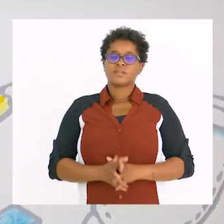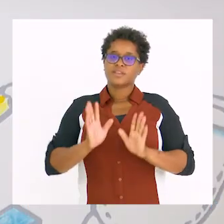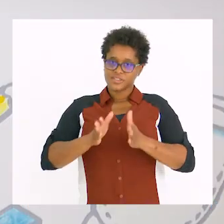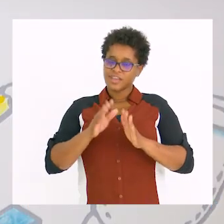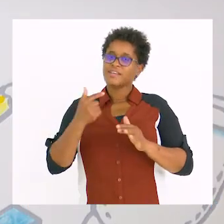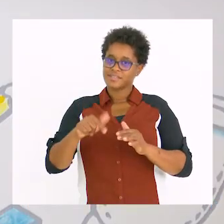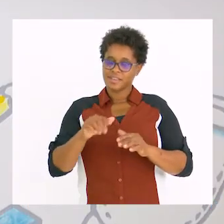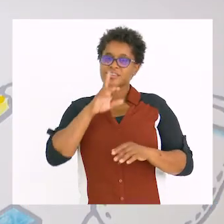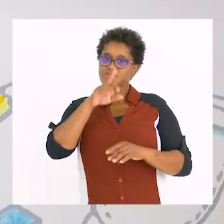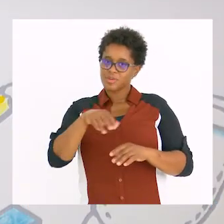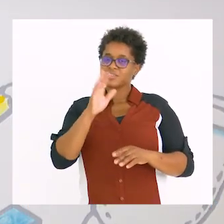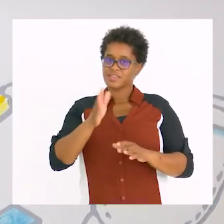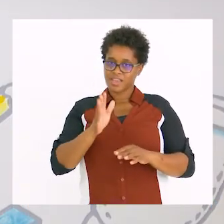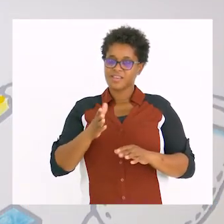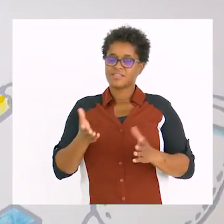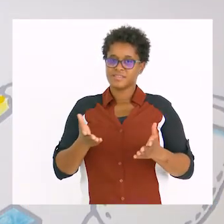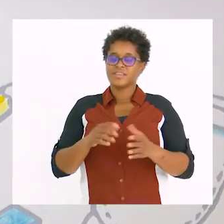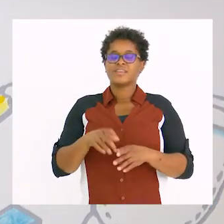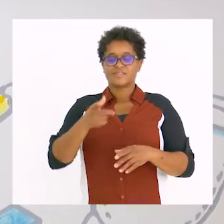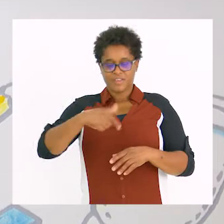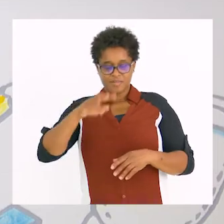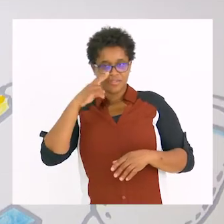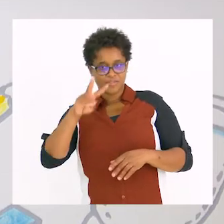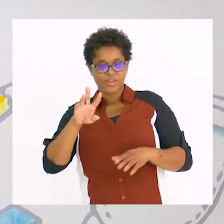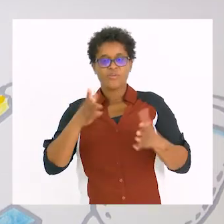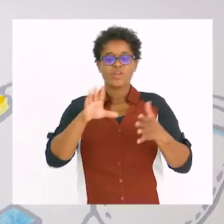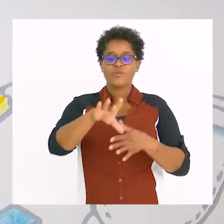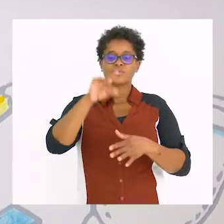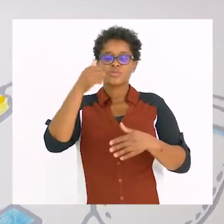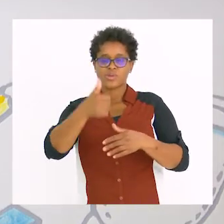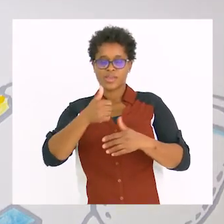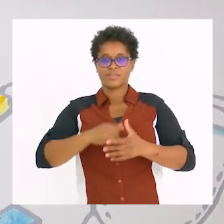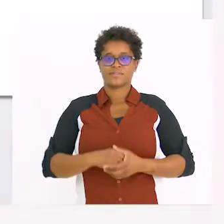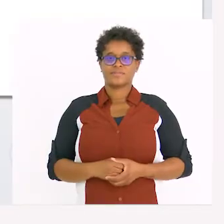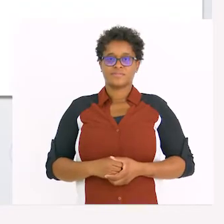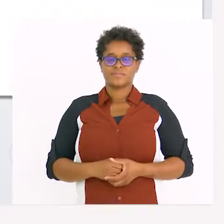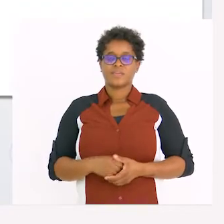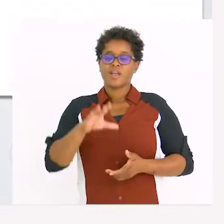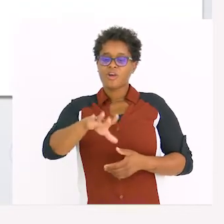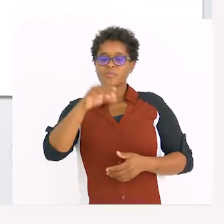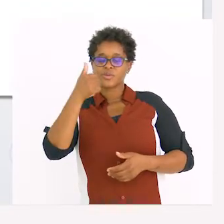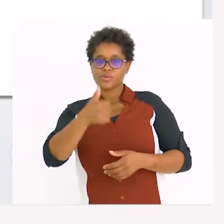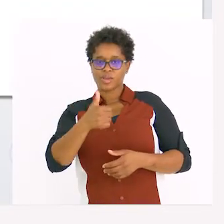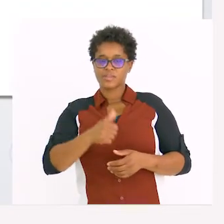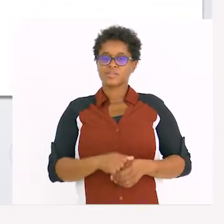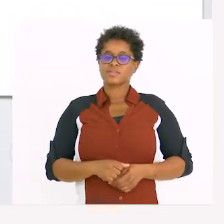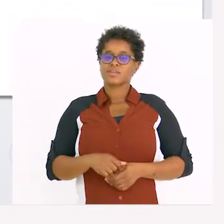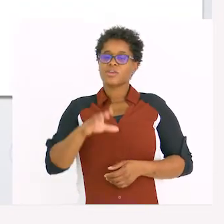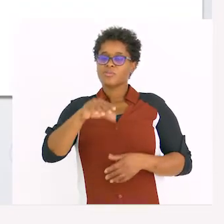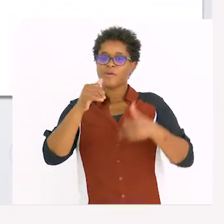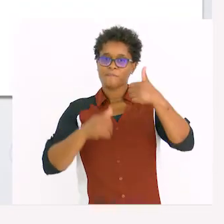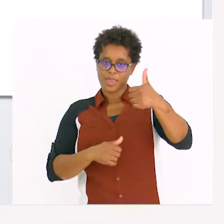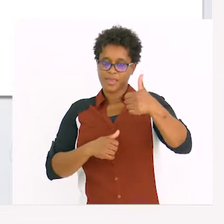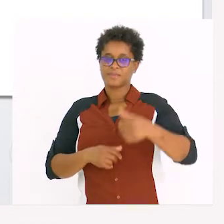Já tem a resposta? Vamos verificar qual é a opção correta? A opção correta é a